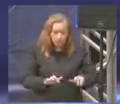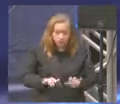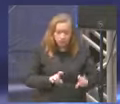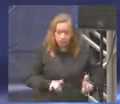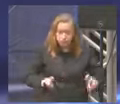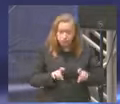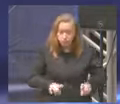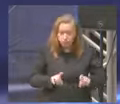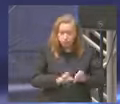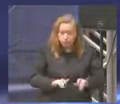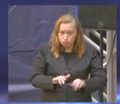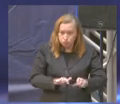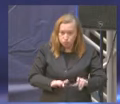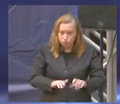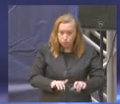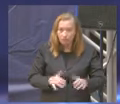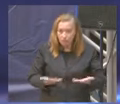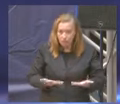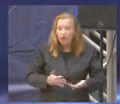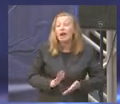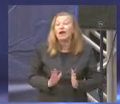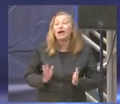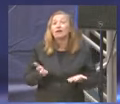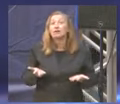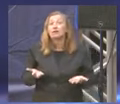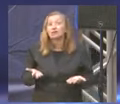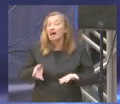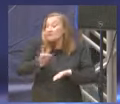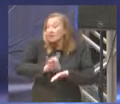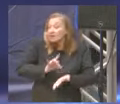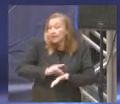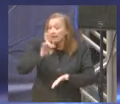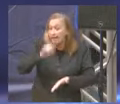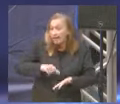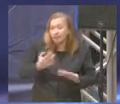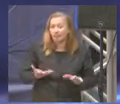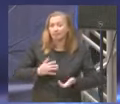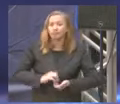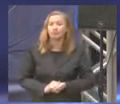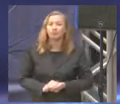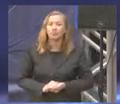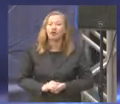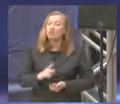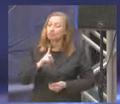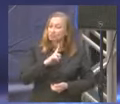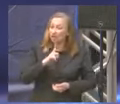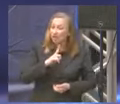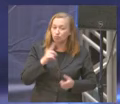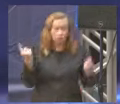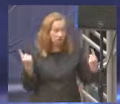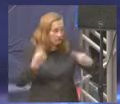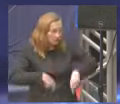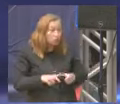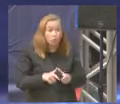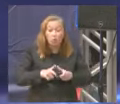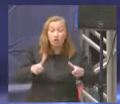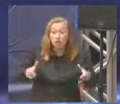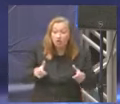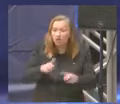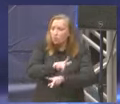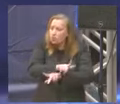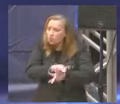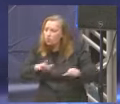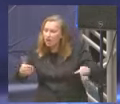Né? Então, assim, a grande verdade é o seguinte, Nós temos um desafio enorme, com